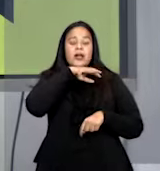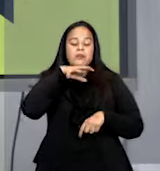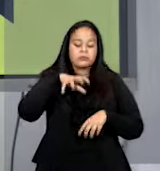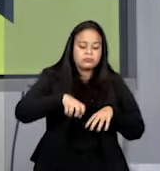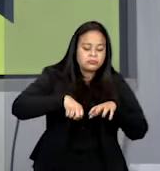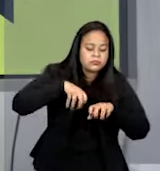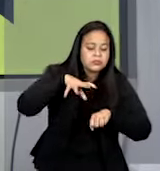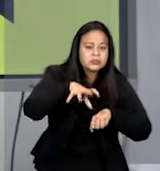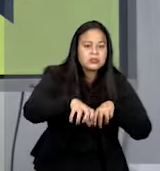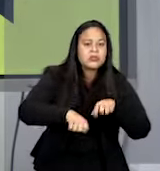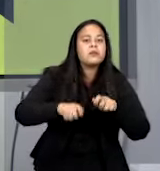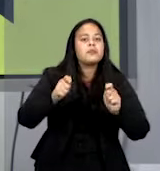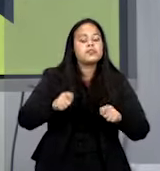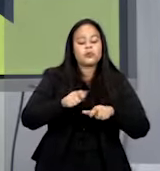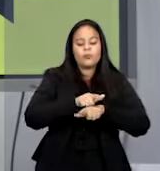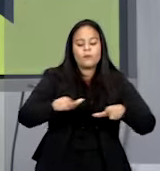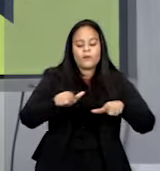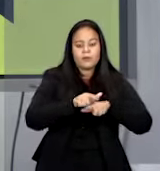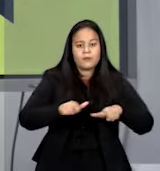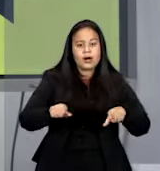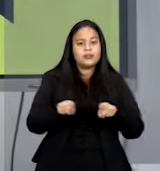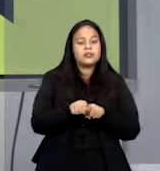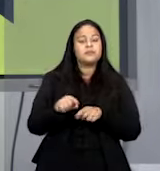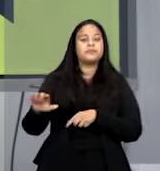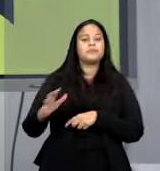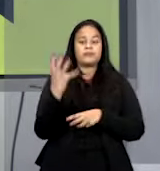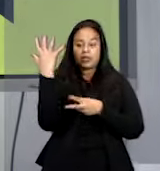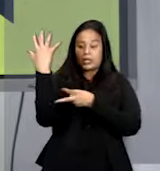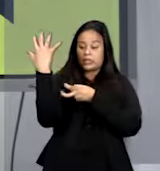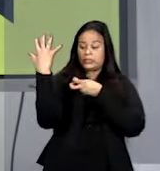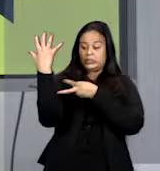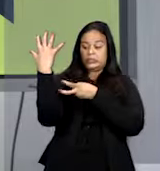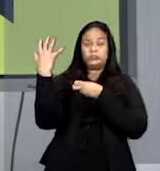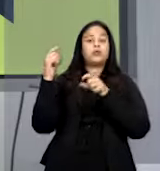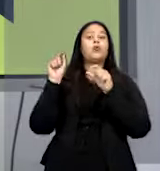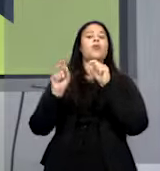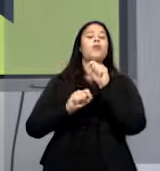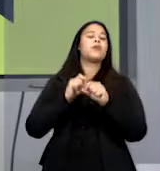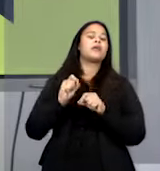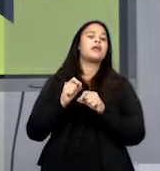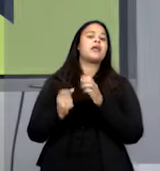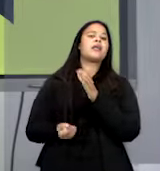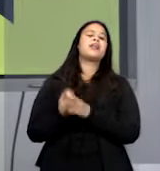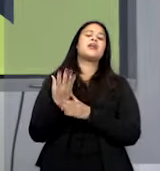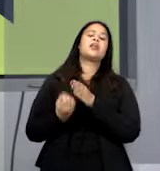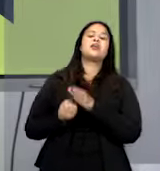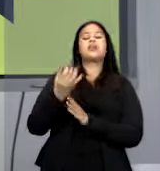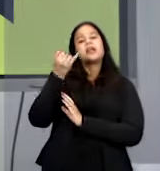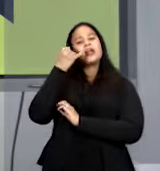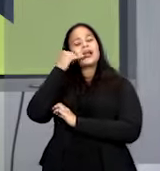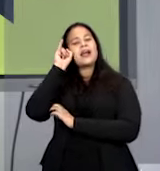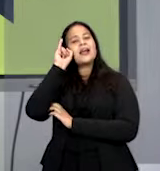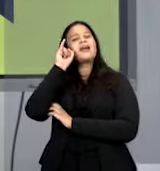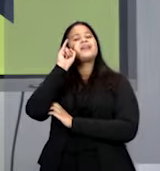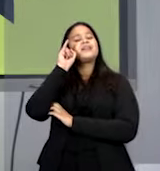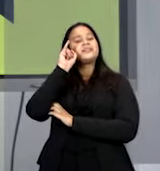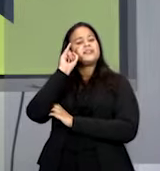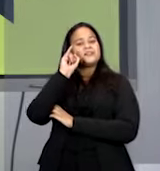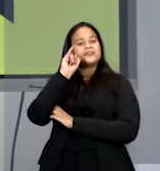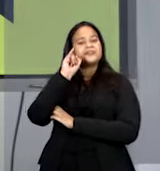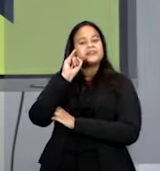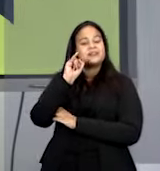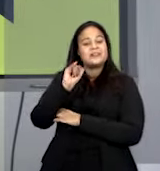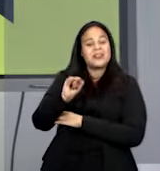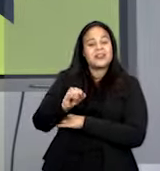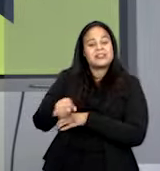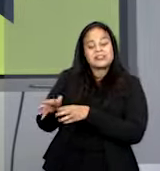e o extrativismo? O que é extrativismo? É quando eu não estou criando animais, reproduzindo animais, nem plantando,